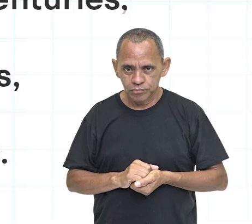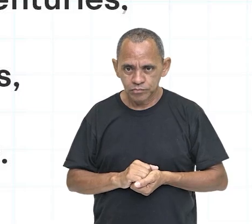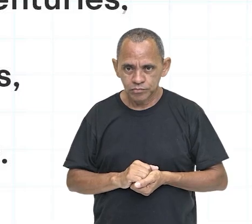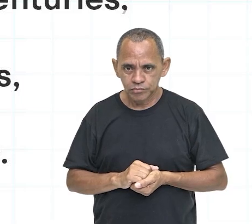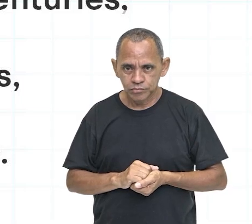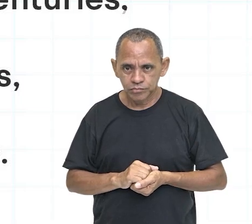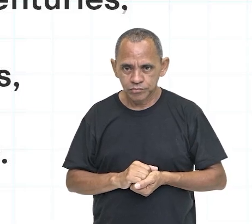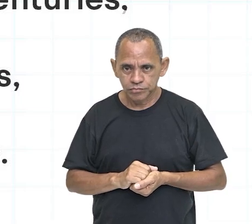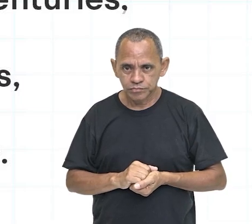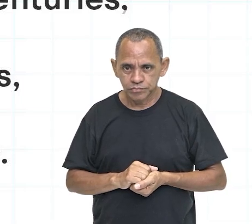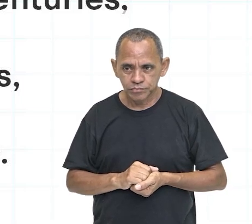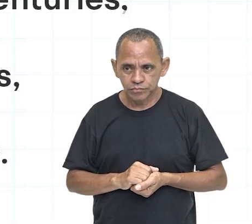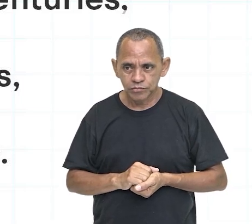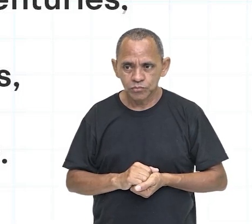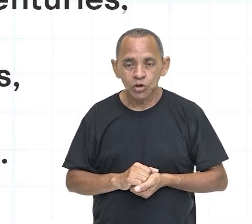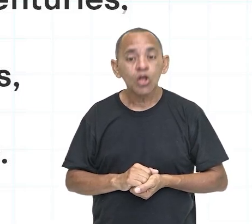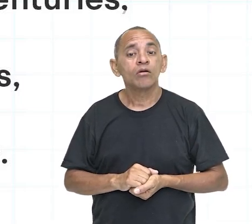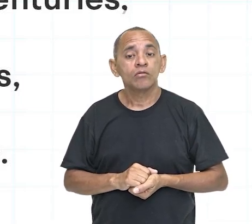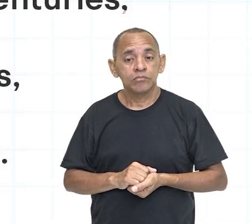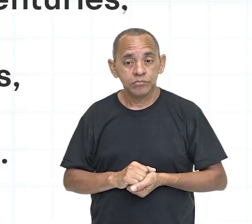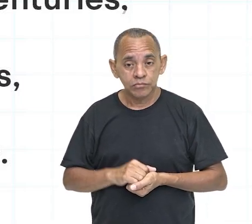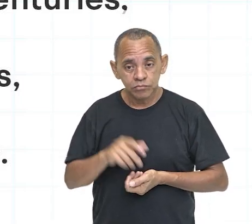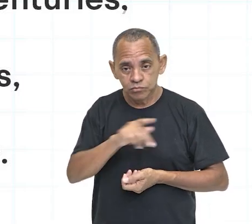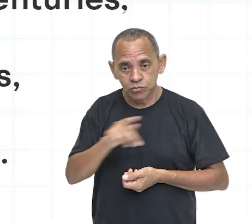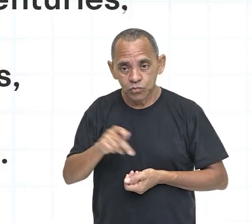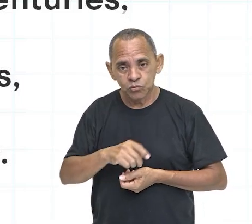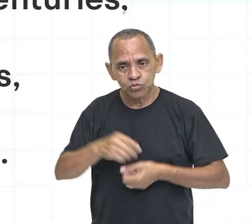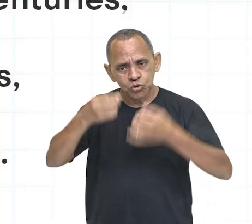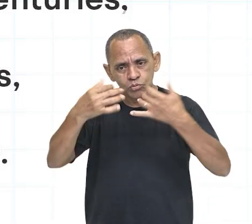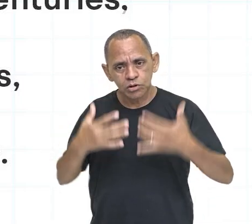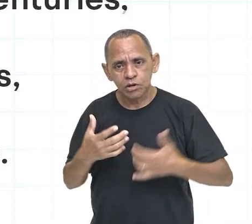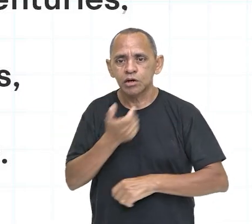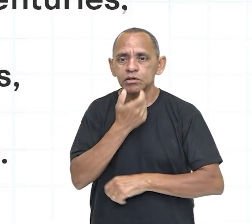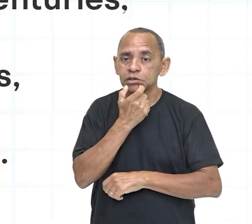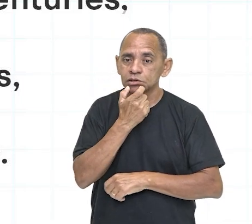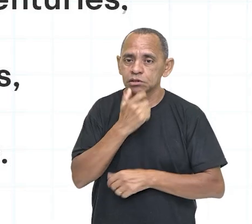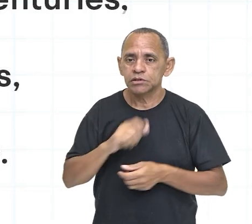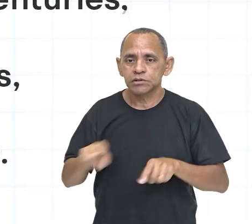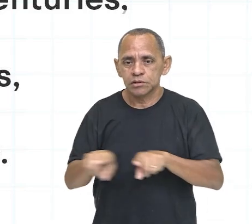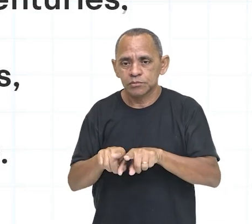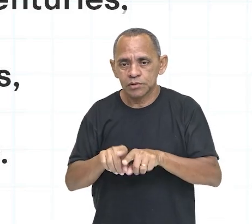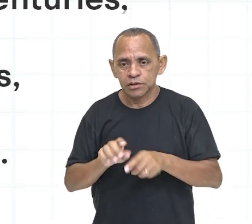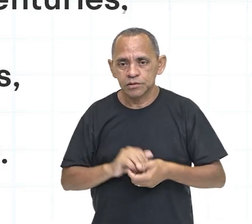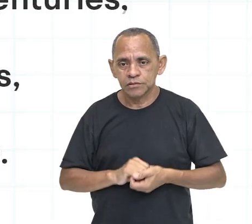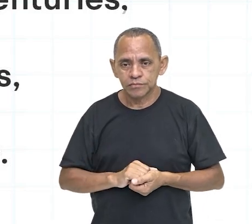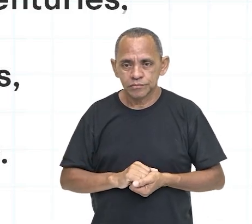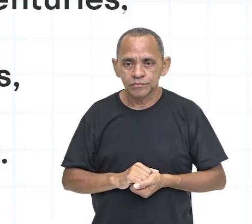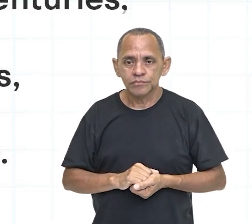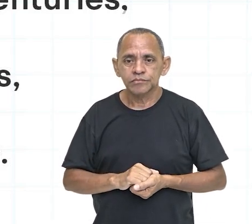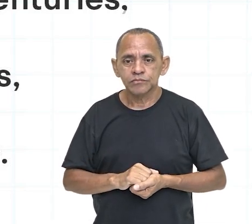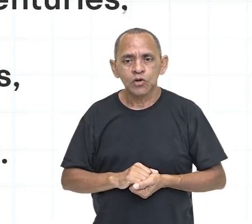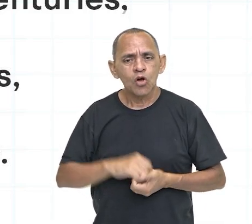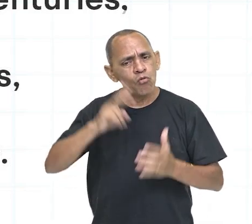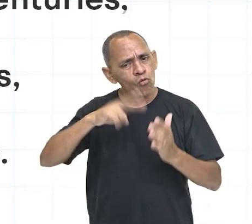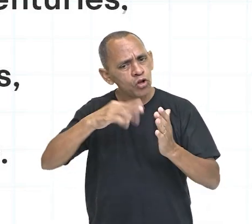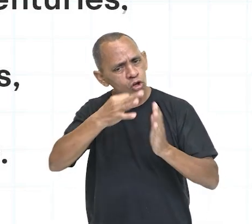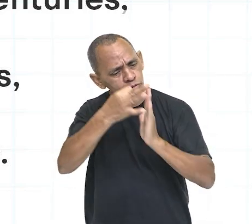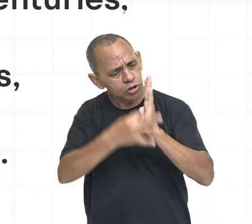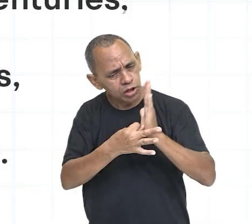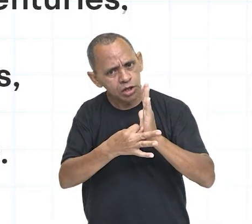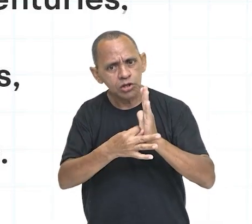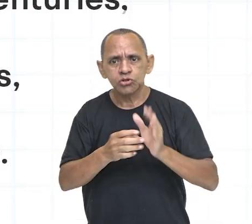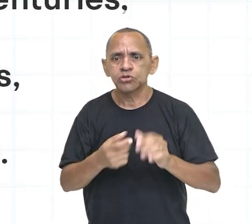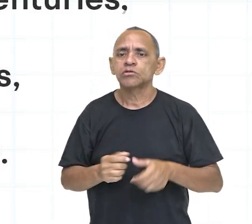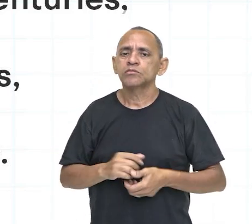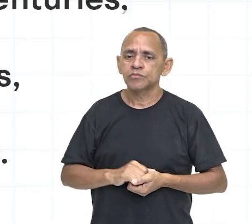English, A Legacy of Colonialism. Então, eu vou fazer a leitura para vocês desse texto